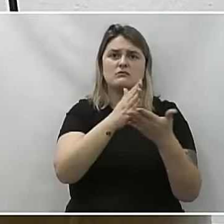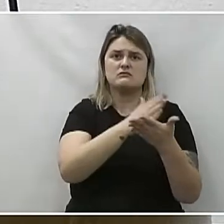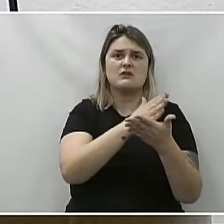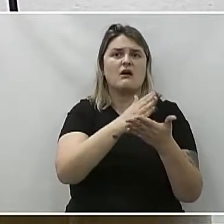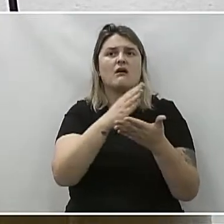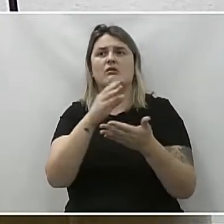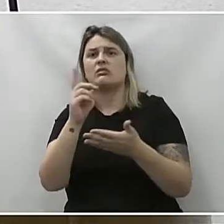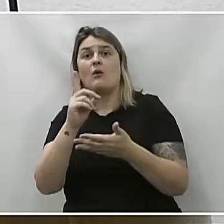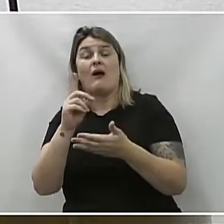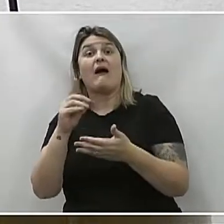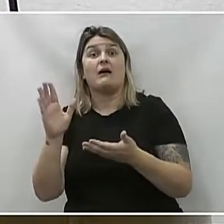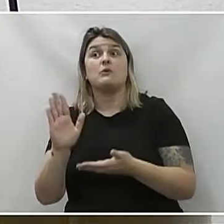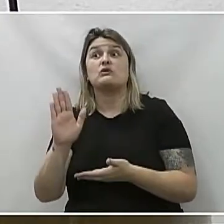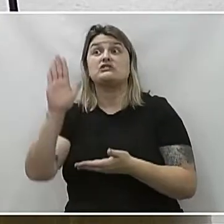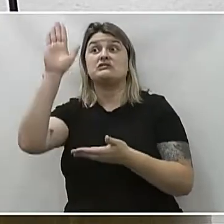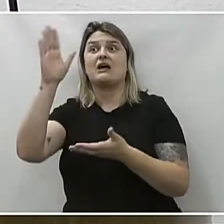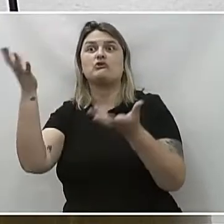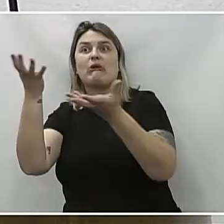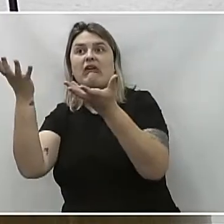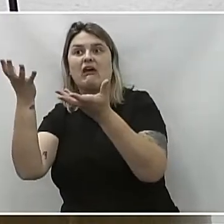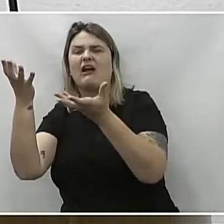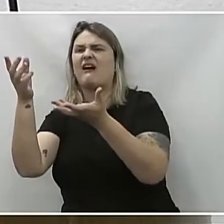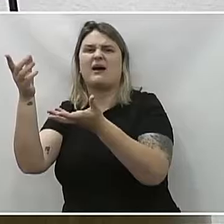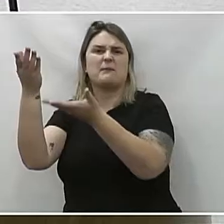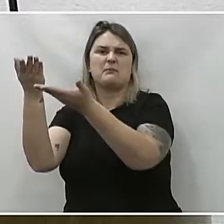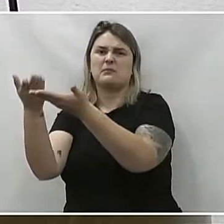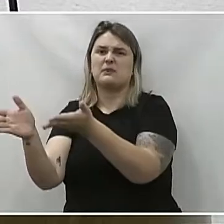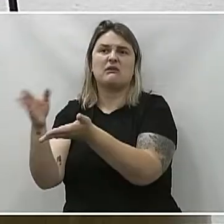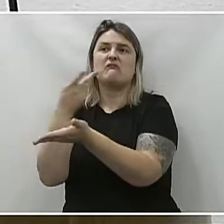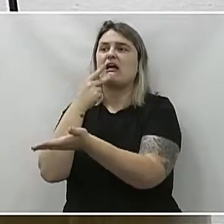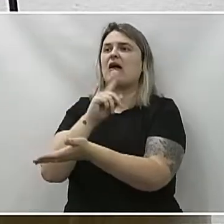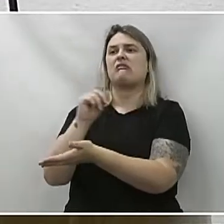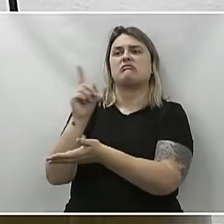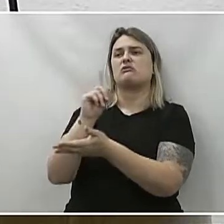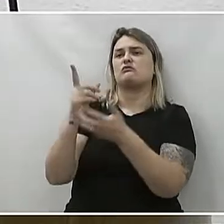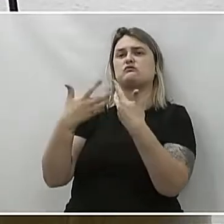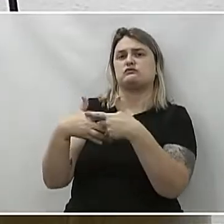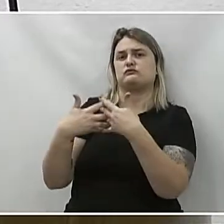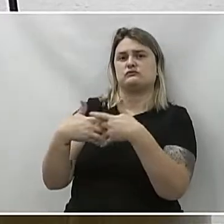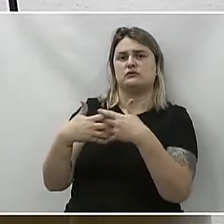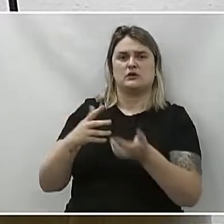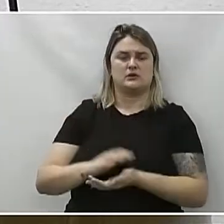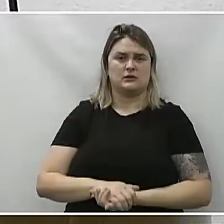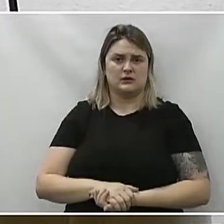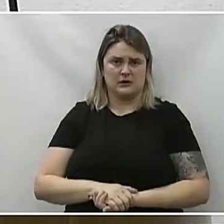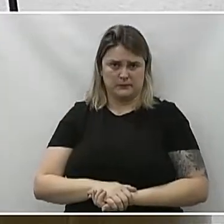o candidato que querem que se eleja não é eleito, falam que não funciona.